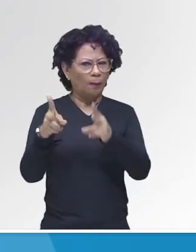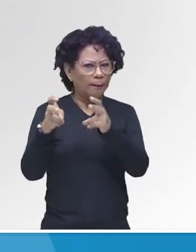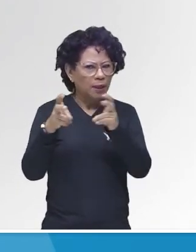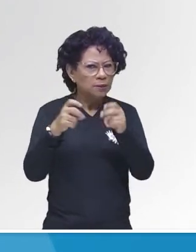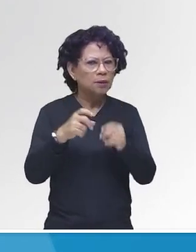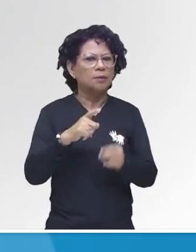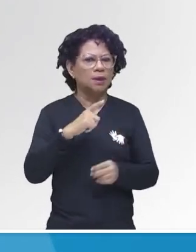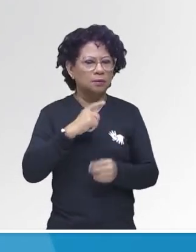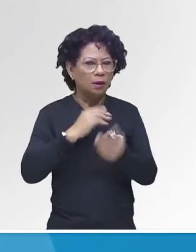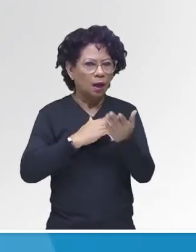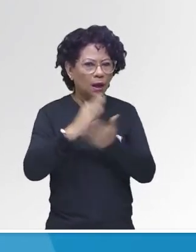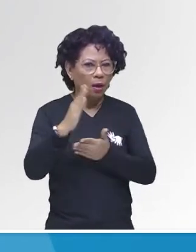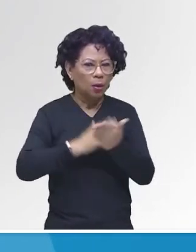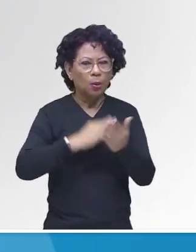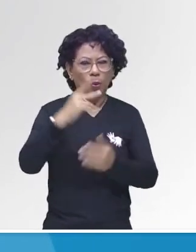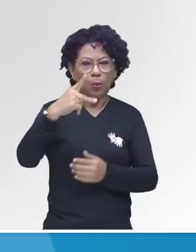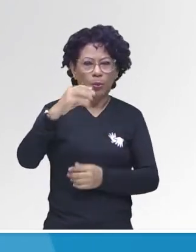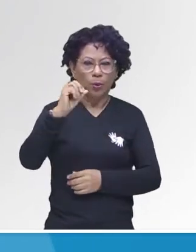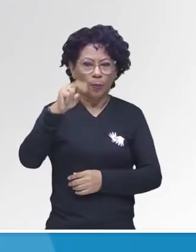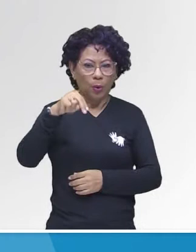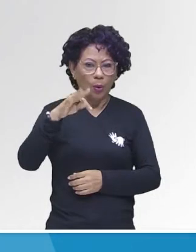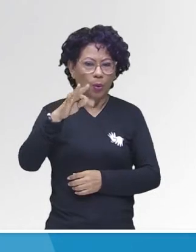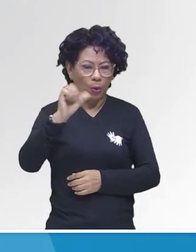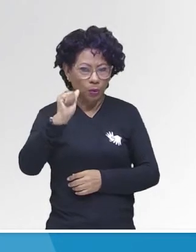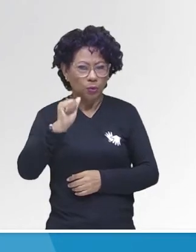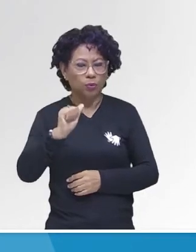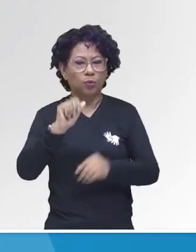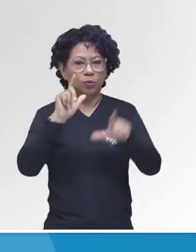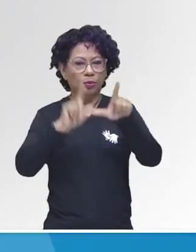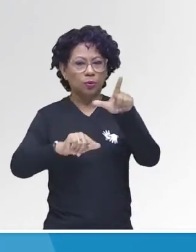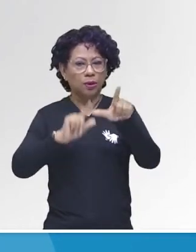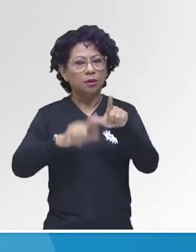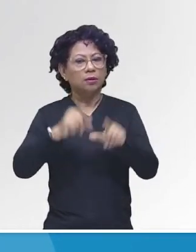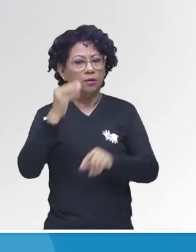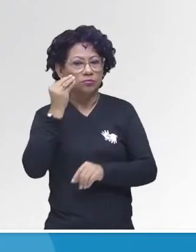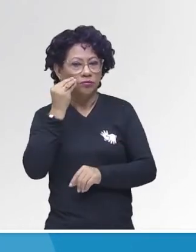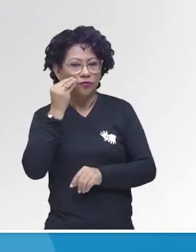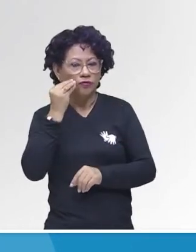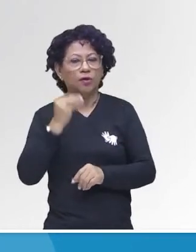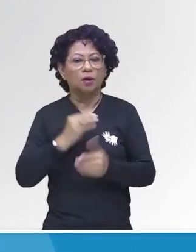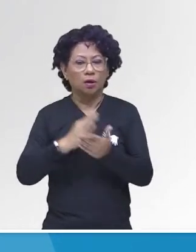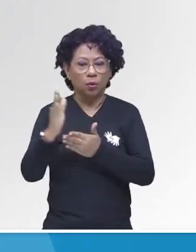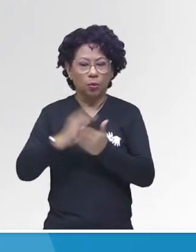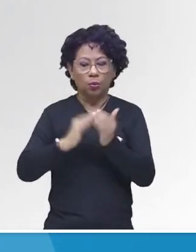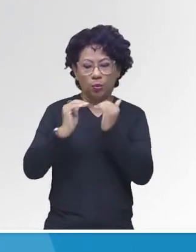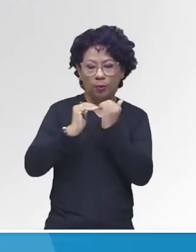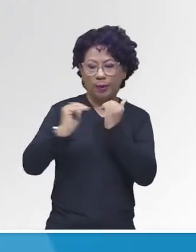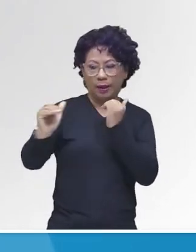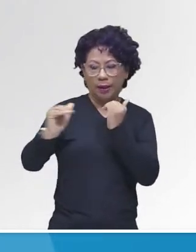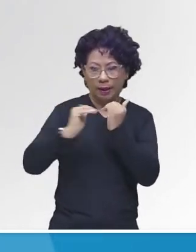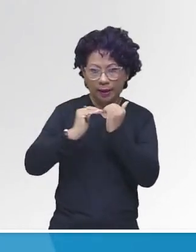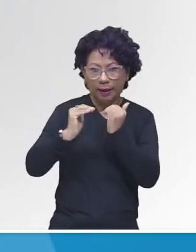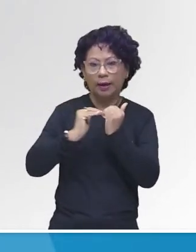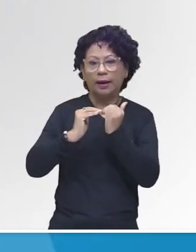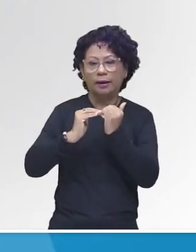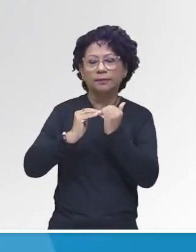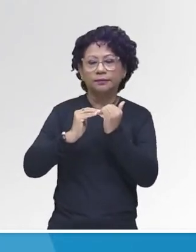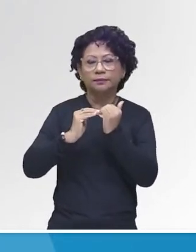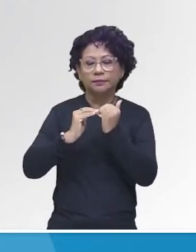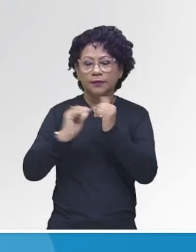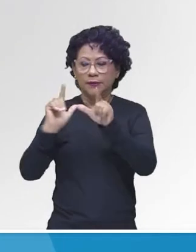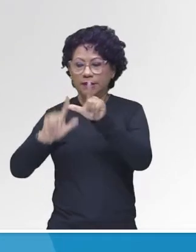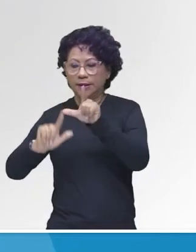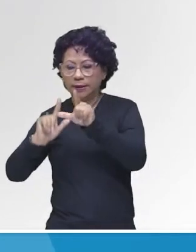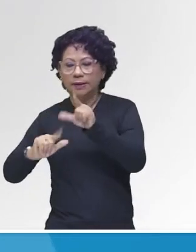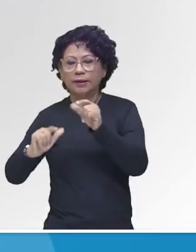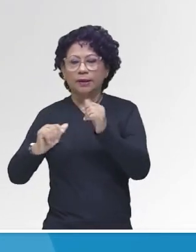alguns pontos que estão pertencendo aí ao plano alfa, alguns pertencendo ao plano beta, temos